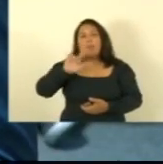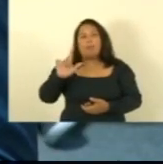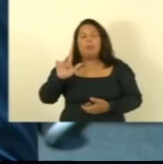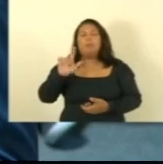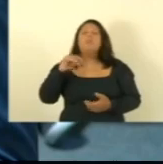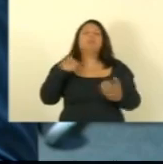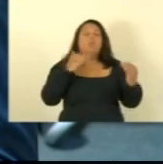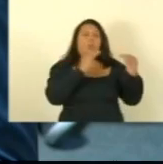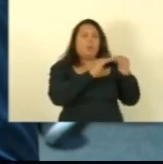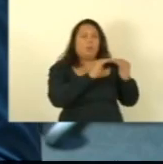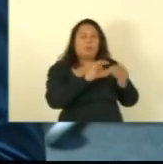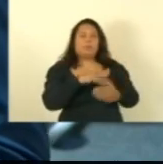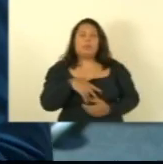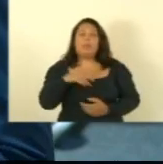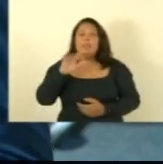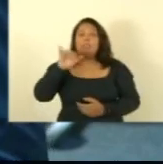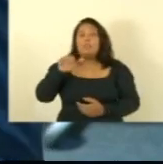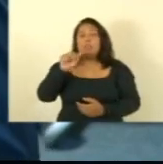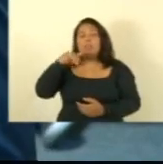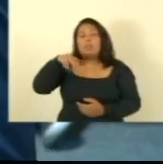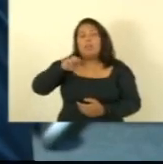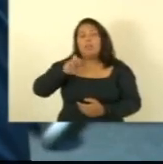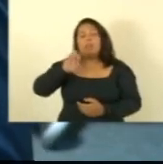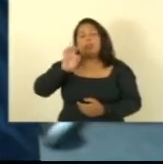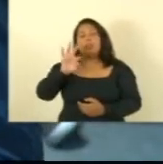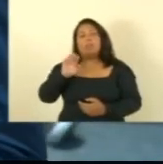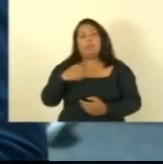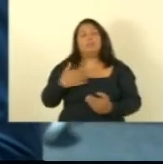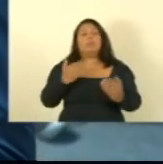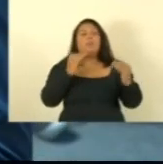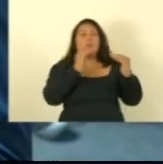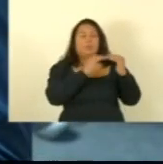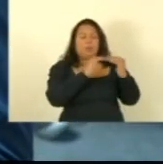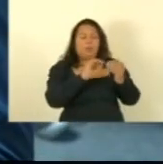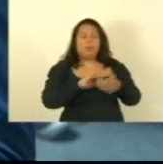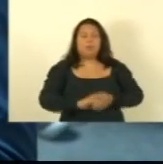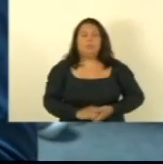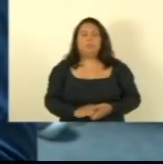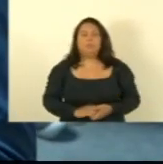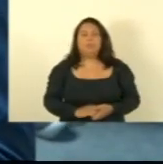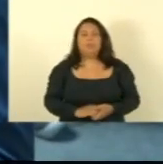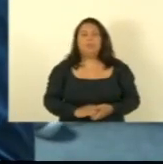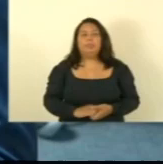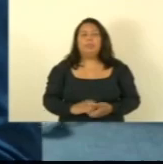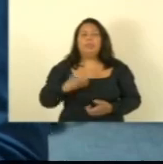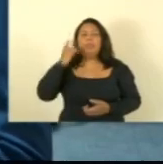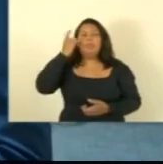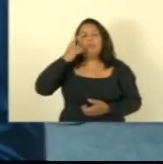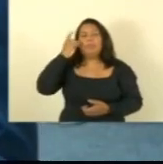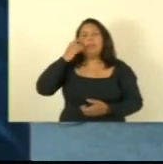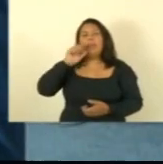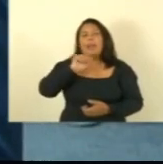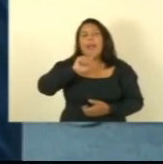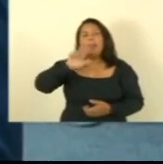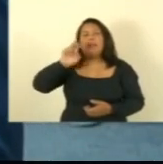Raquel com relator, deputada Janete Sá, deputada Janete com relator, deputado Alan Ferreira em substituição do